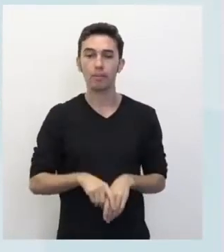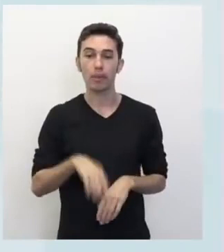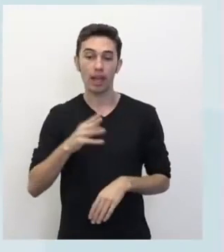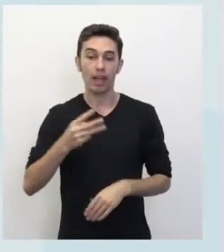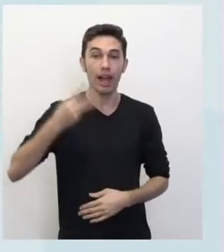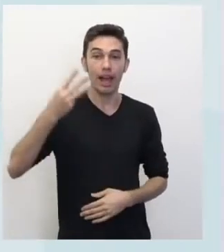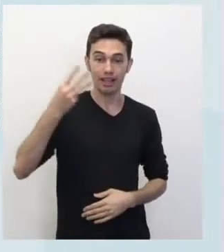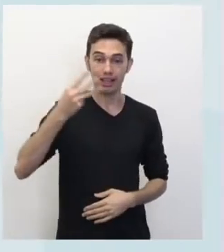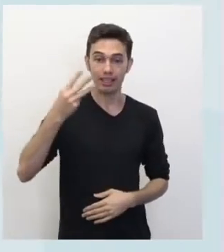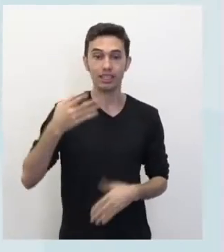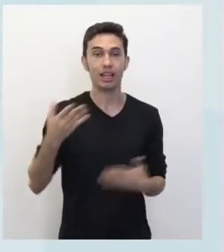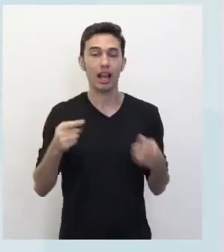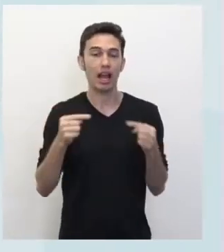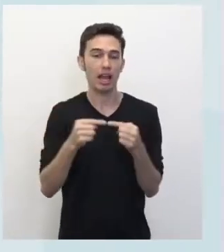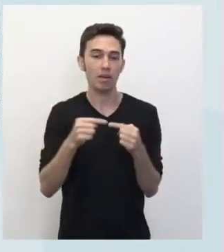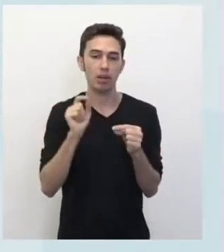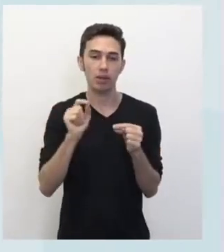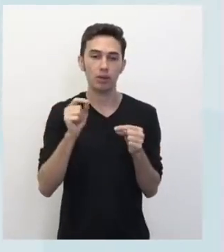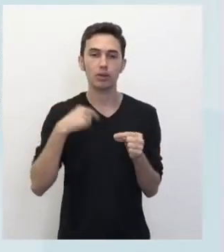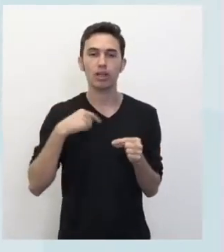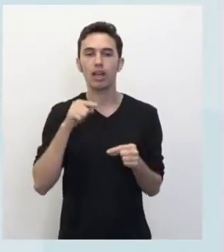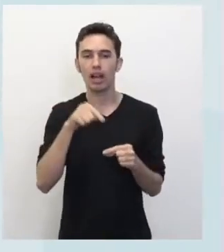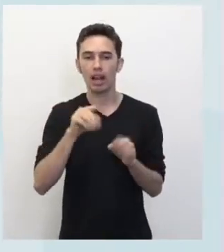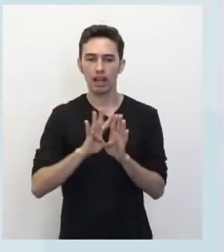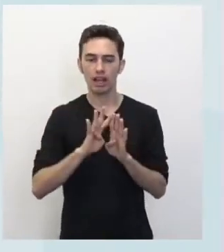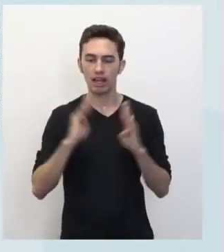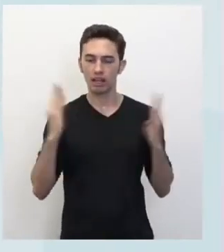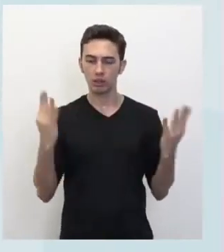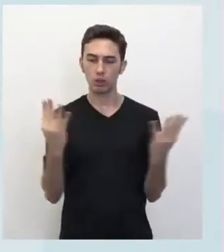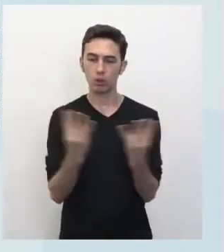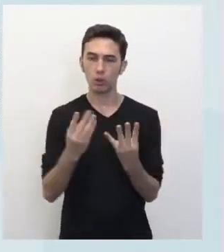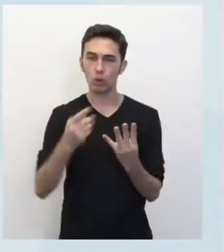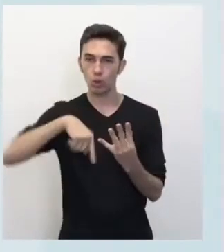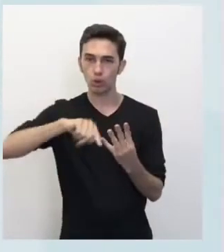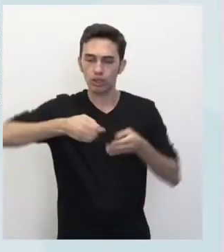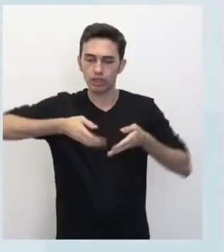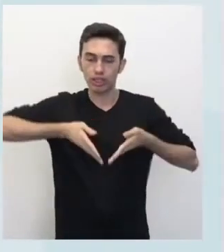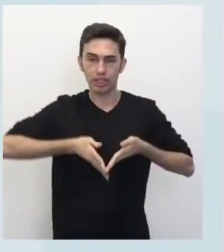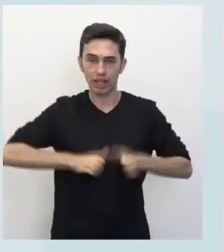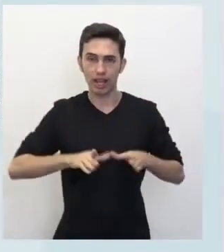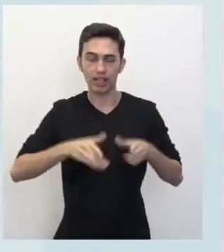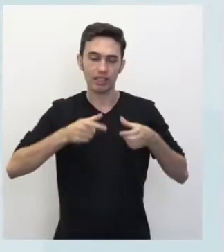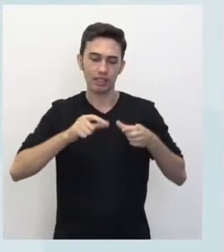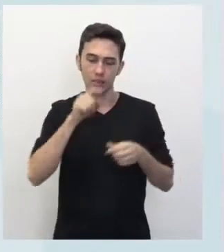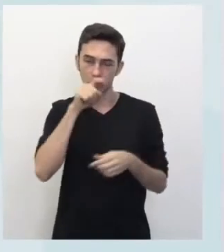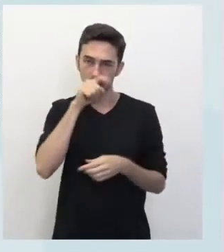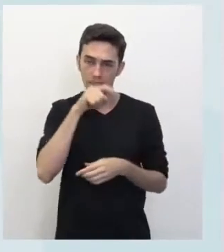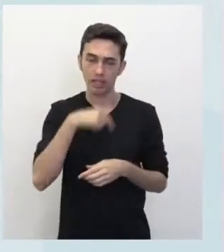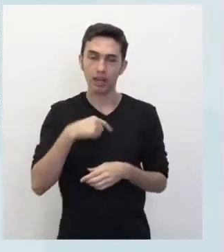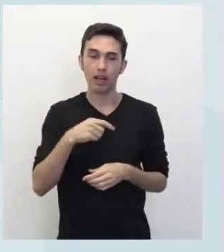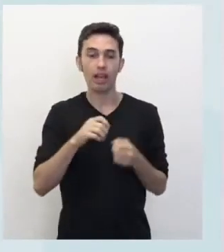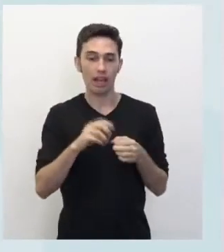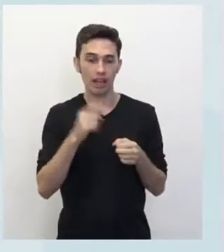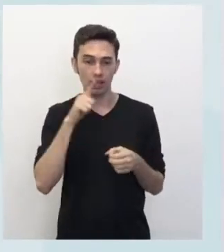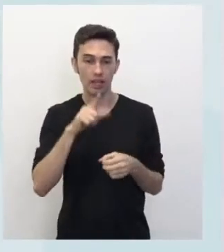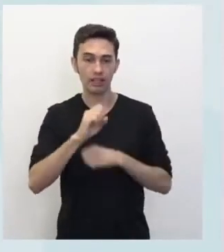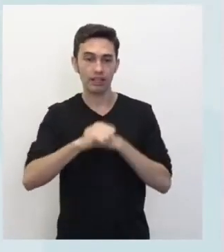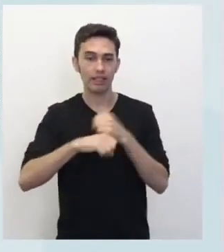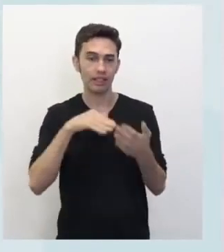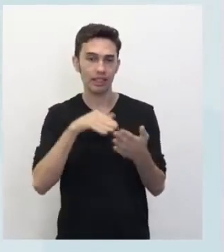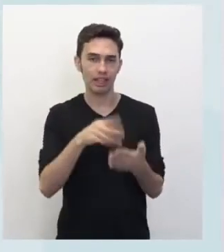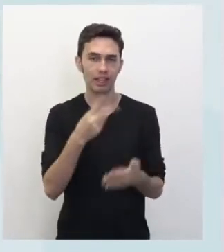animais que nasceram no centro de reprodução até 2021. Além disso, um acordo com os mantenedores da